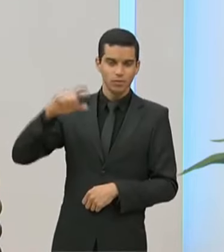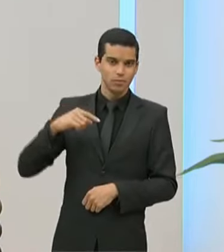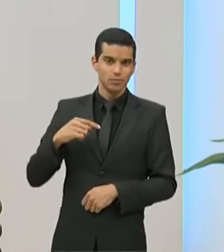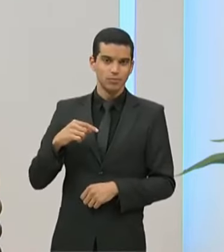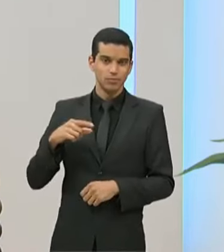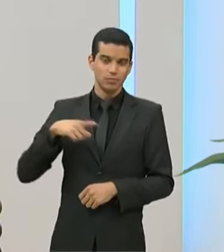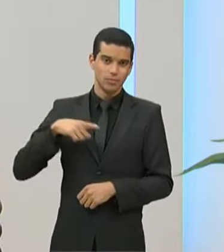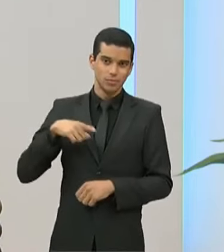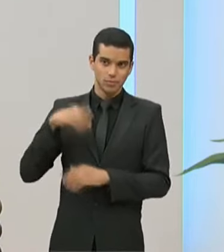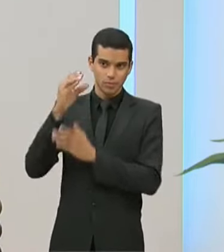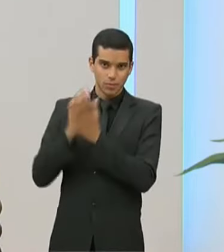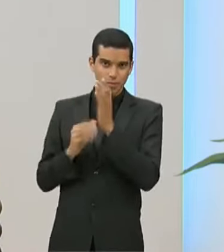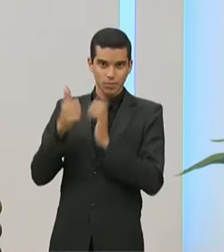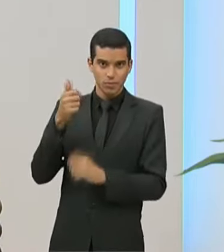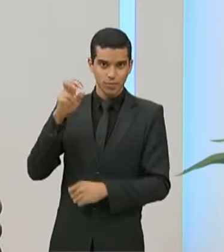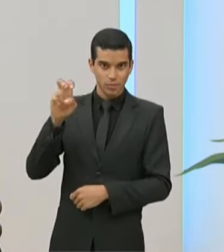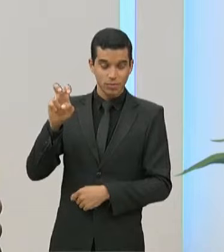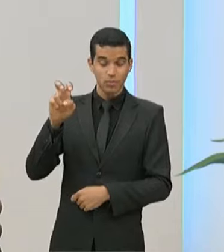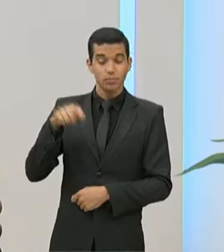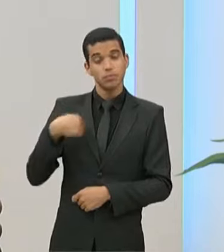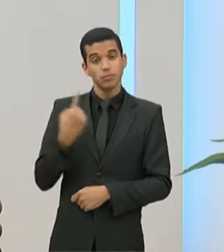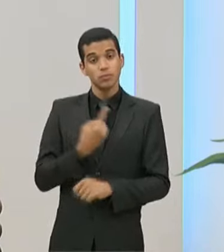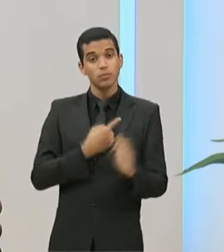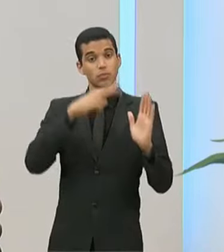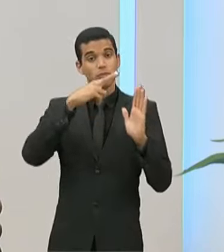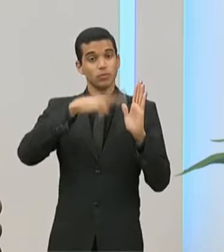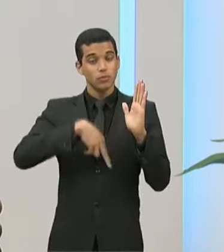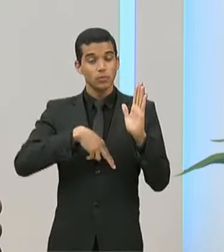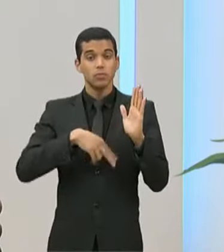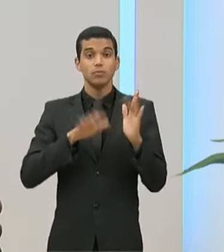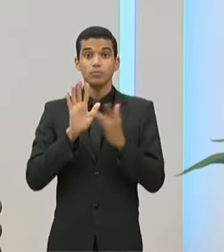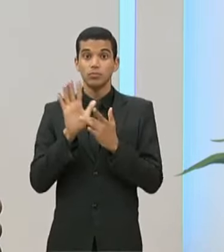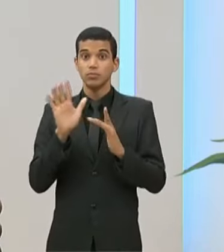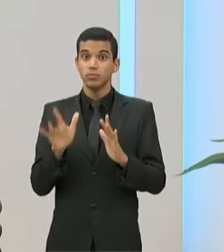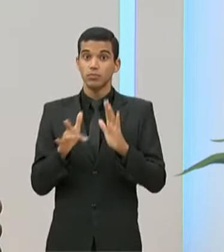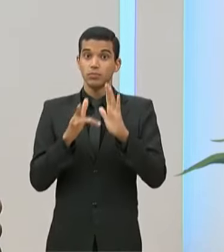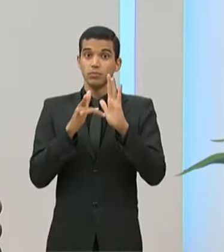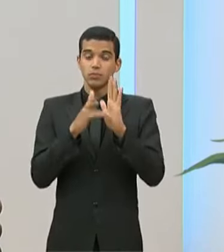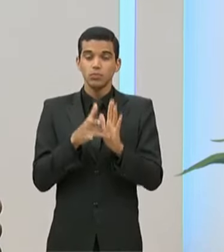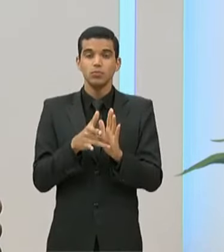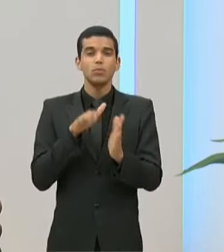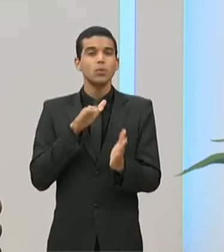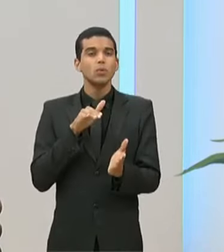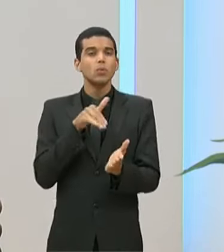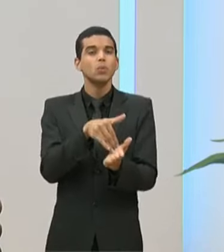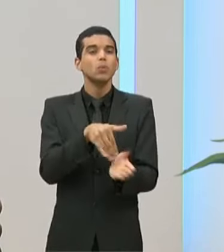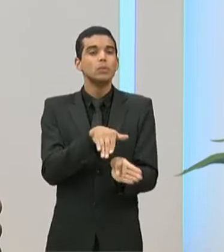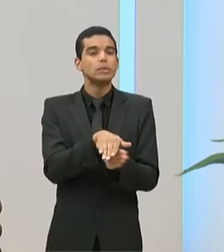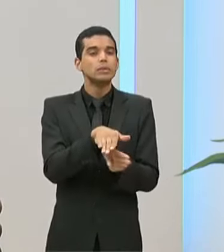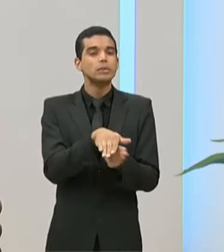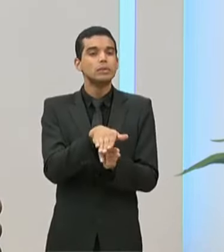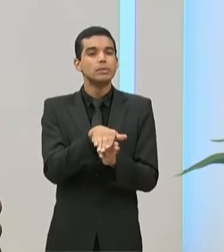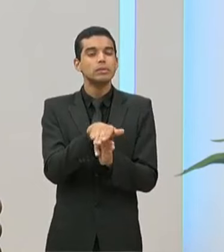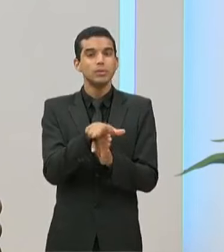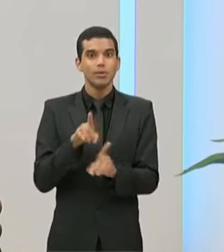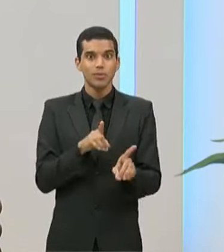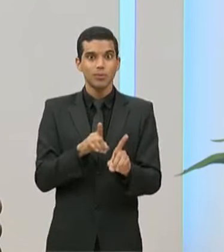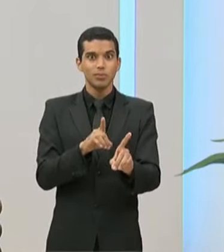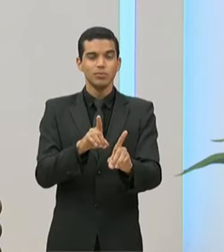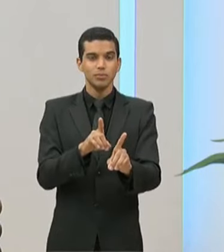repousa o capítulo 15, nós vemos as últimas instruções de Jesus aos seus discípulos, instruções